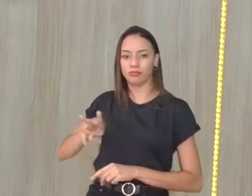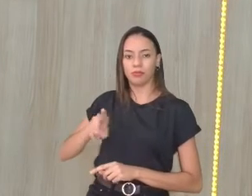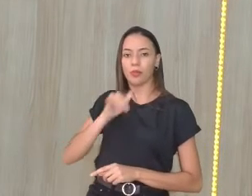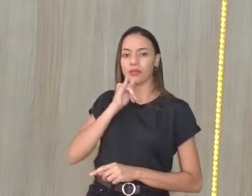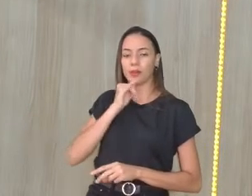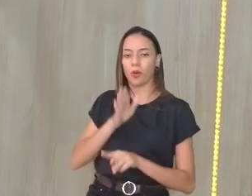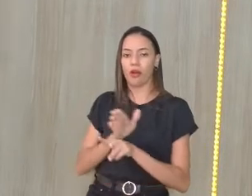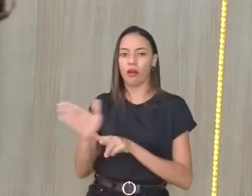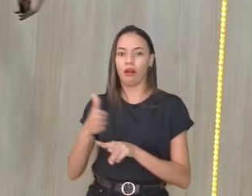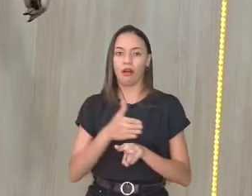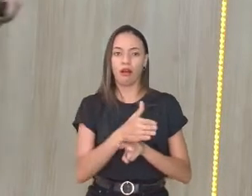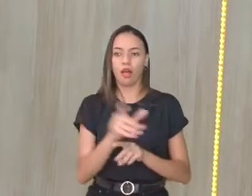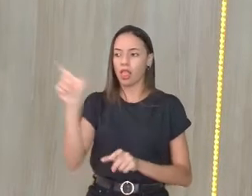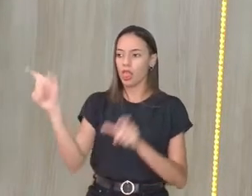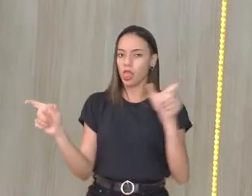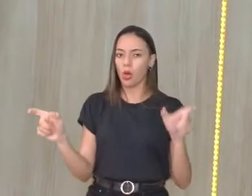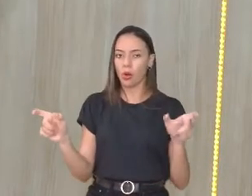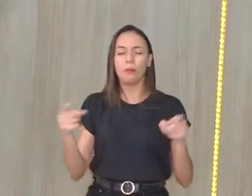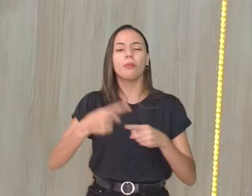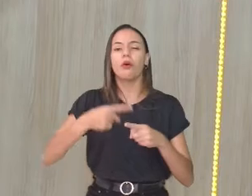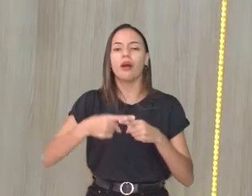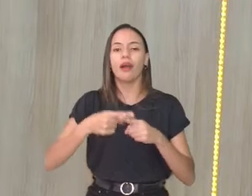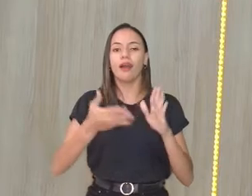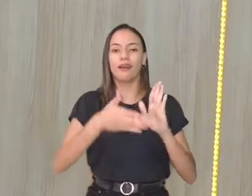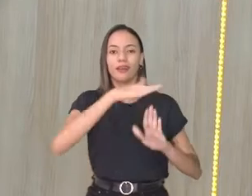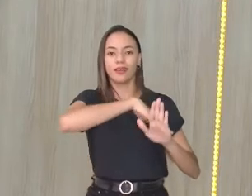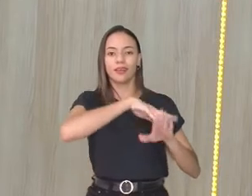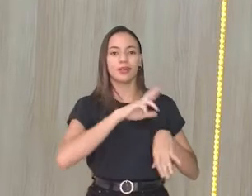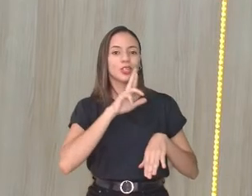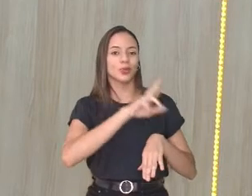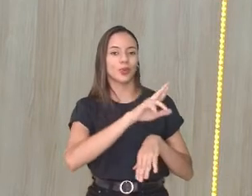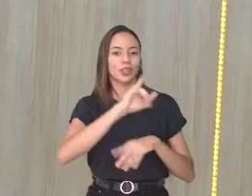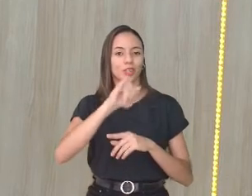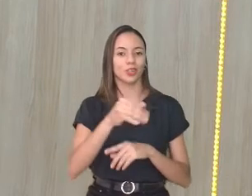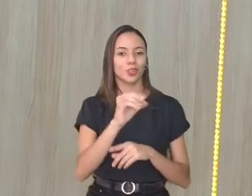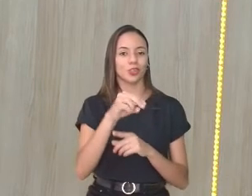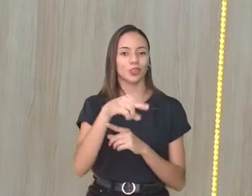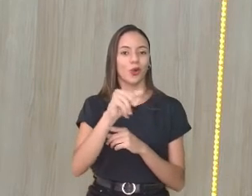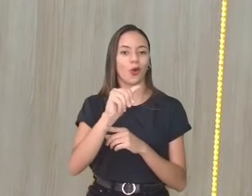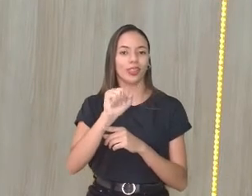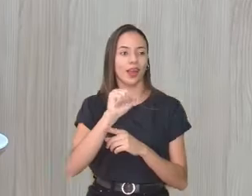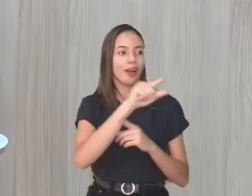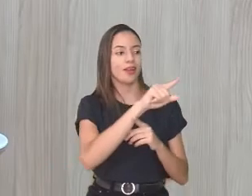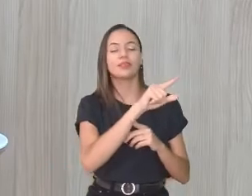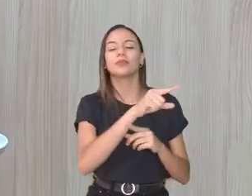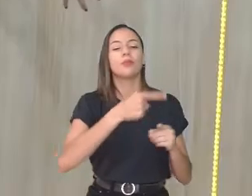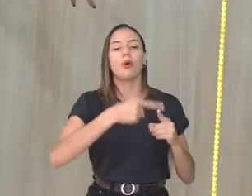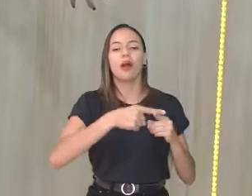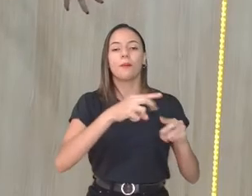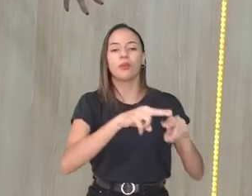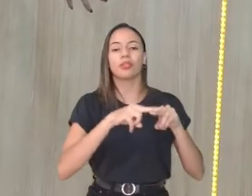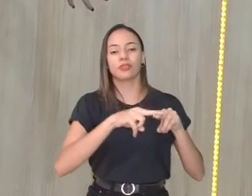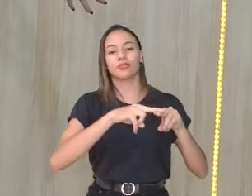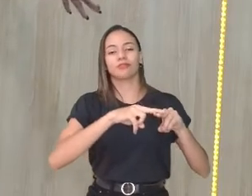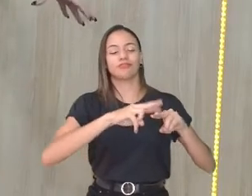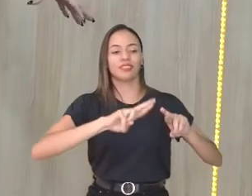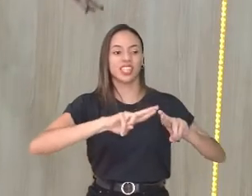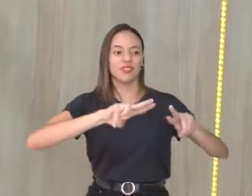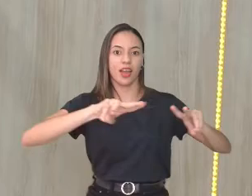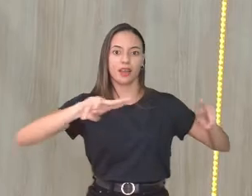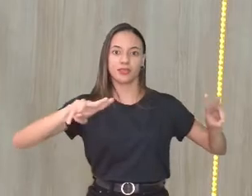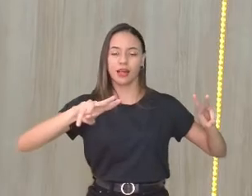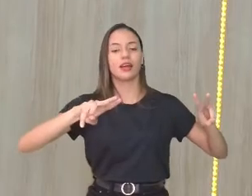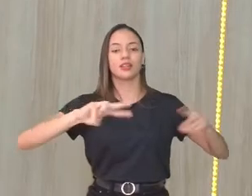Diversidade genética. Menina, ó, Jonas é um aluno, viu, gente, que está competindo com vocês aí de casa, viu?